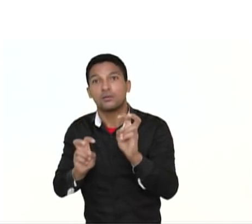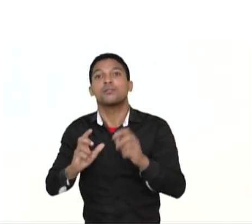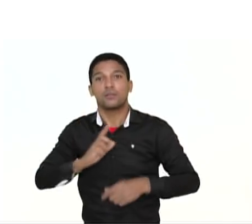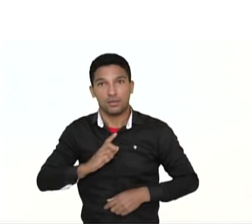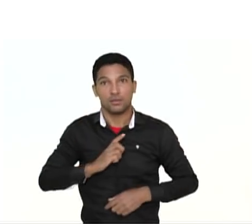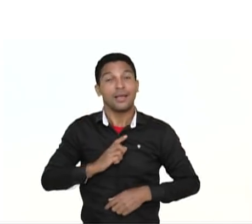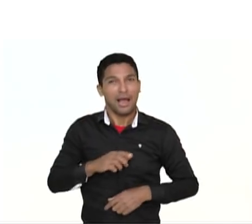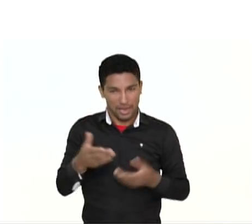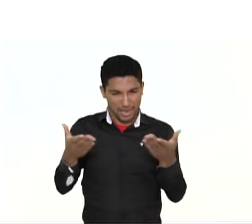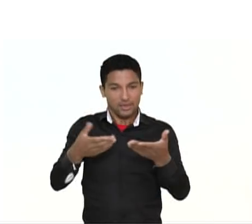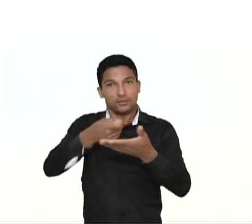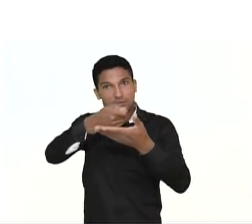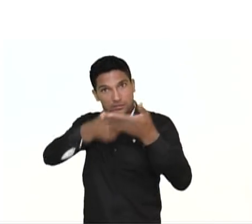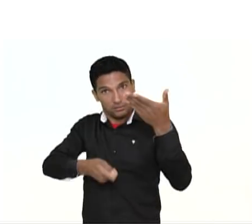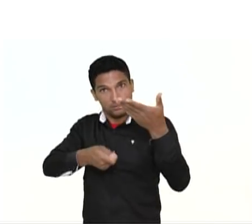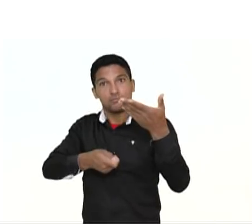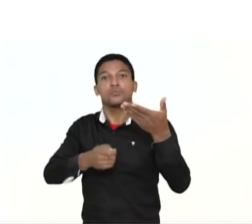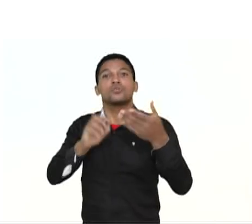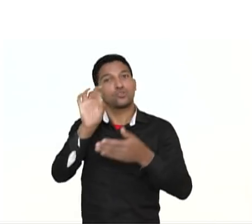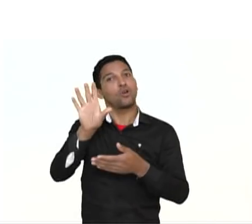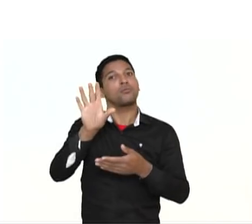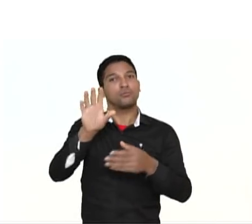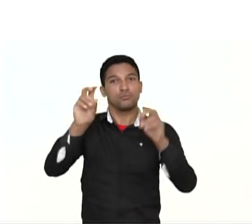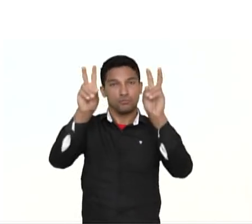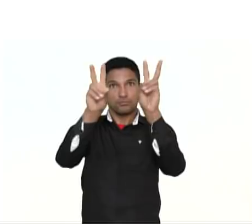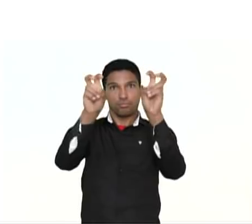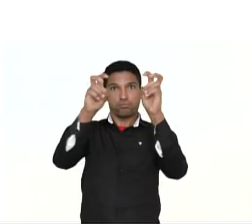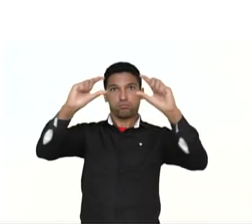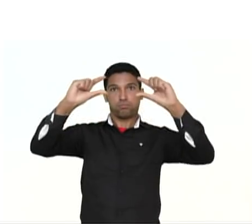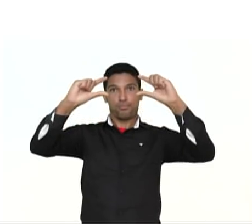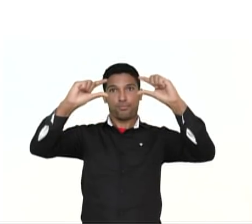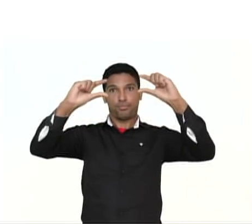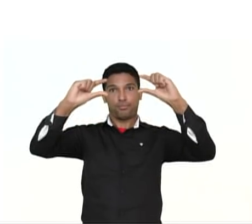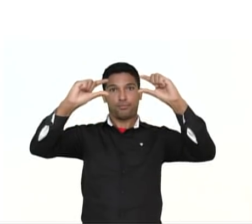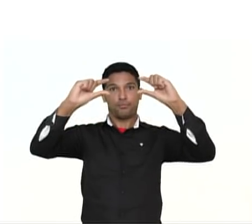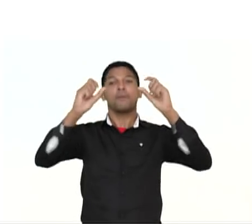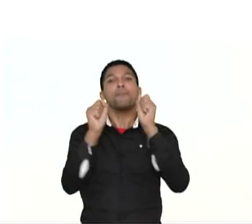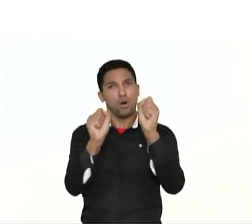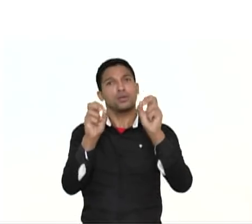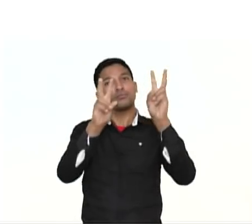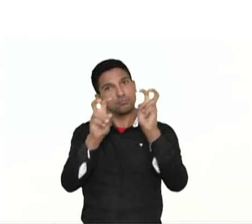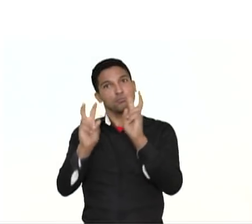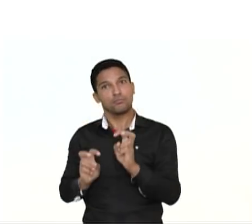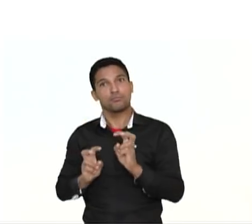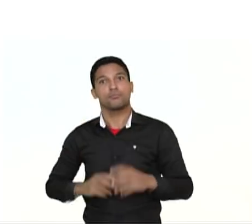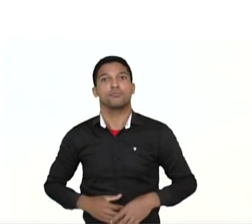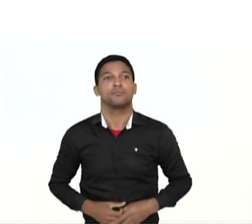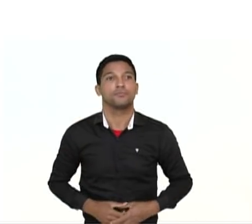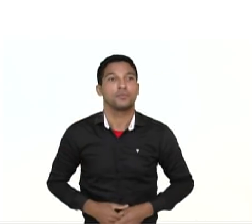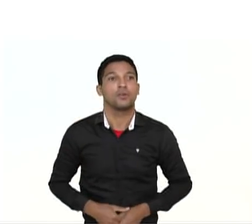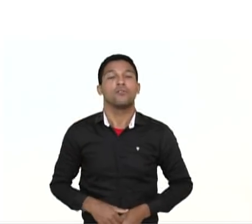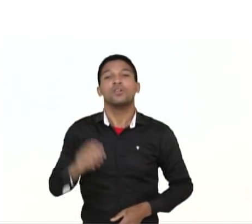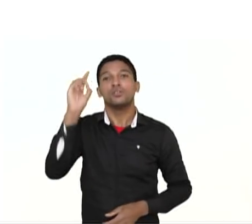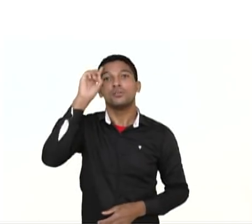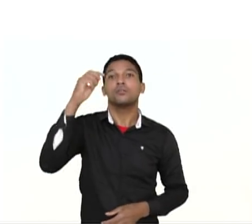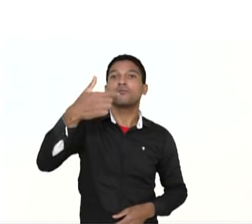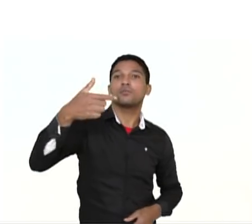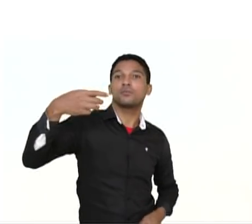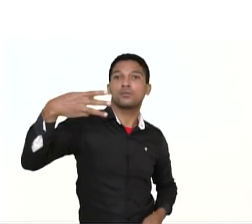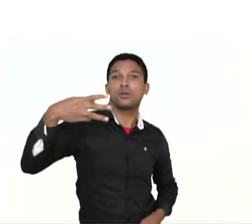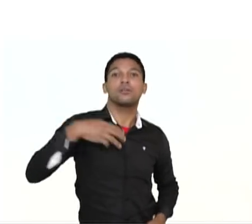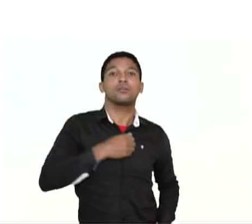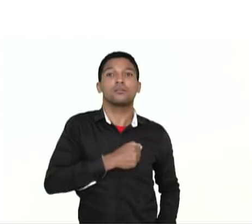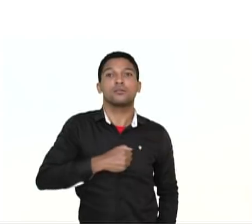da reportagem. Ela foi escrita no dia 23/8 e repare que nós temos o nome do jornalista